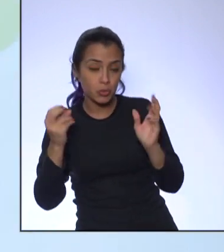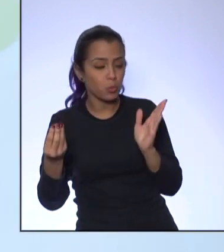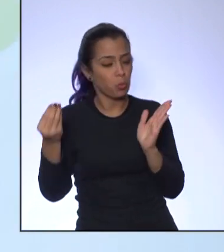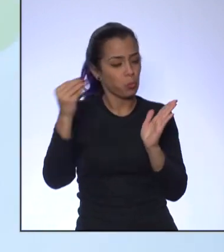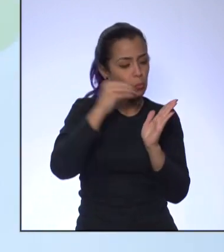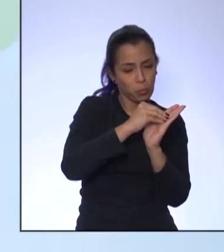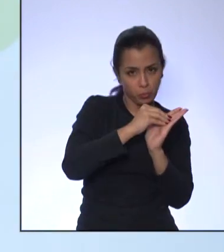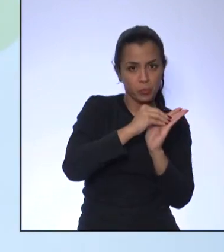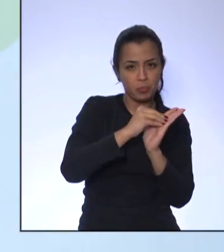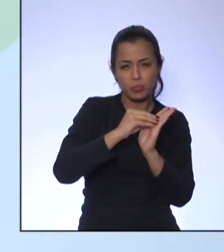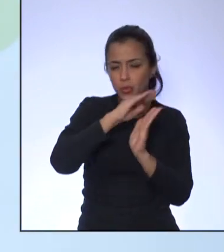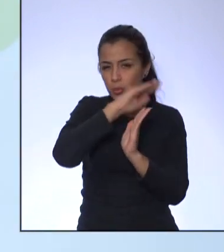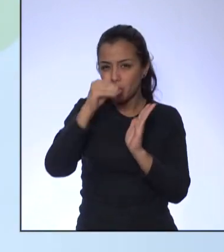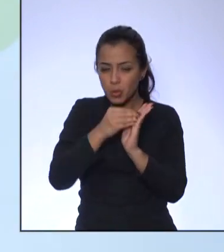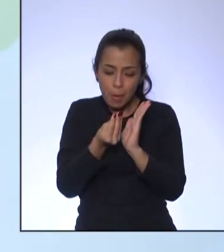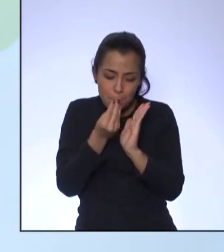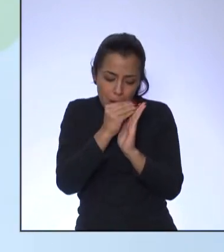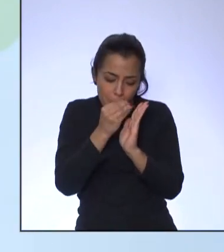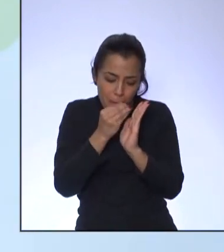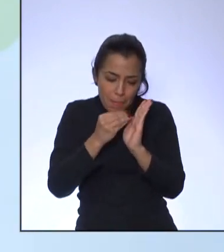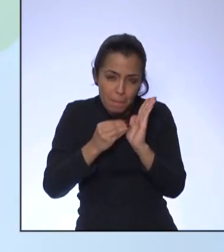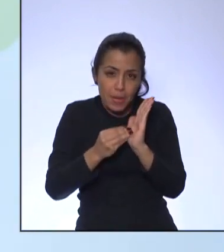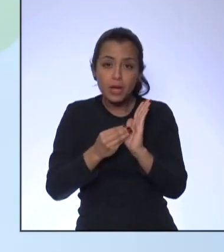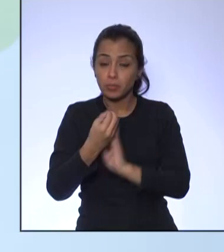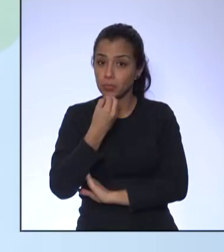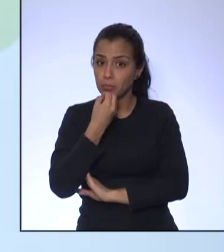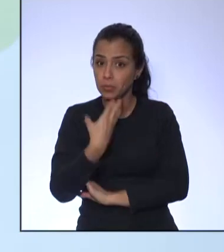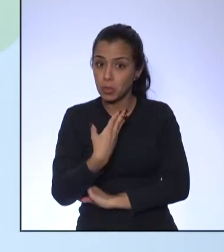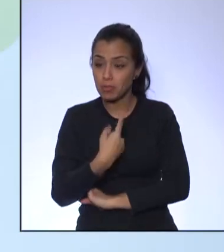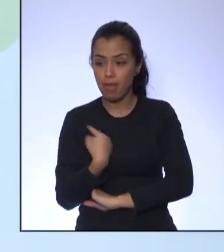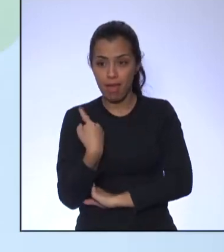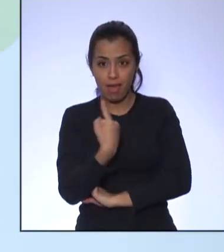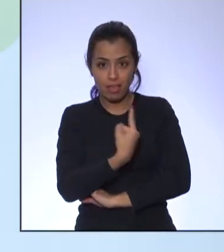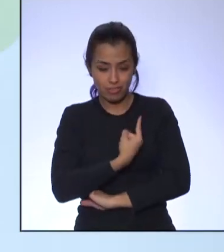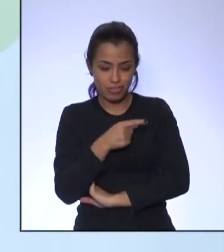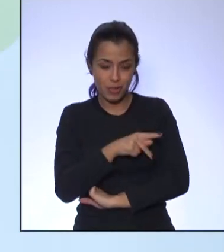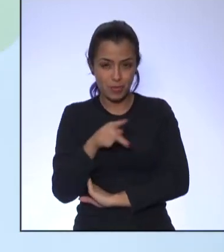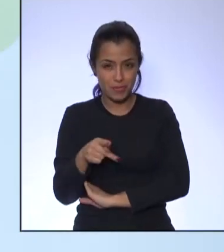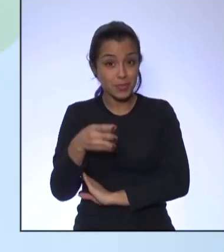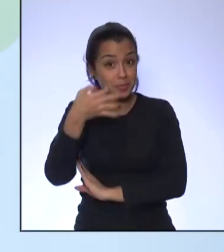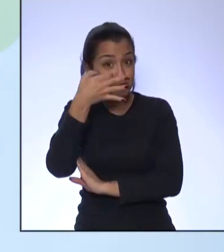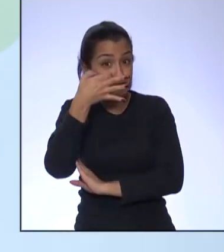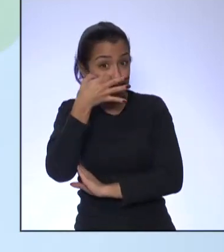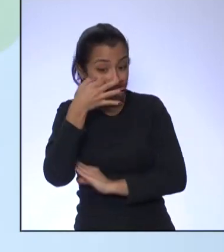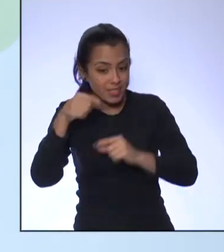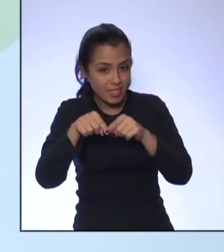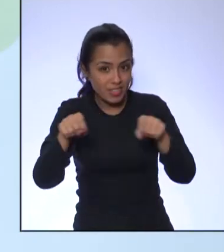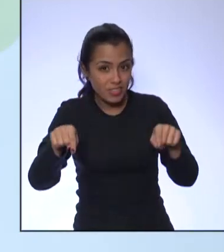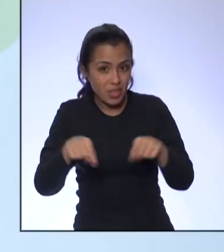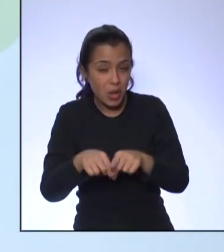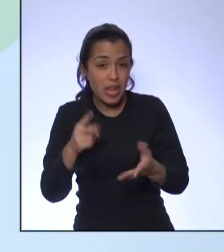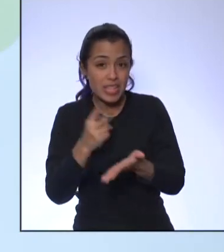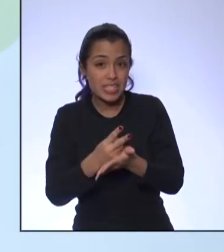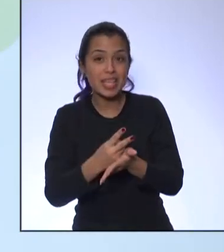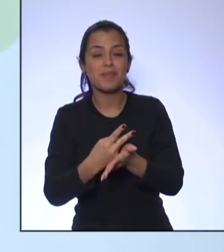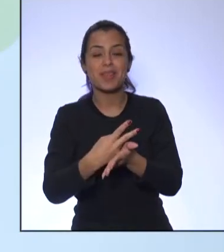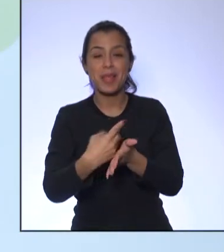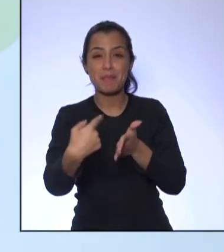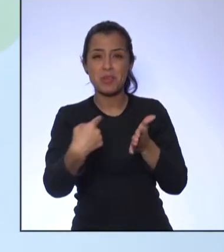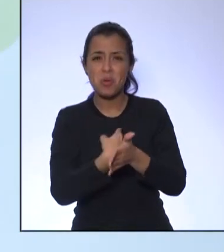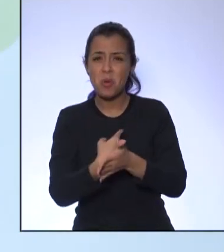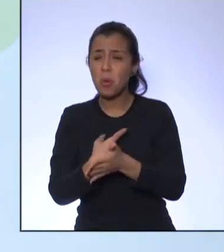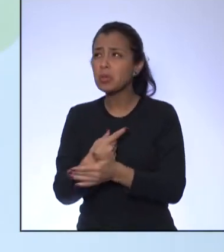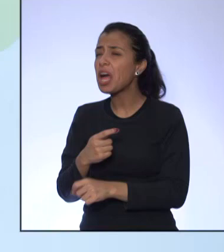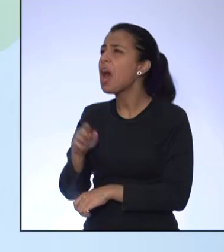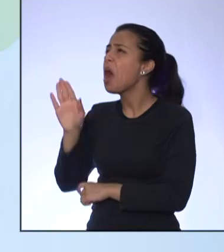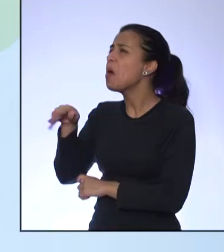foi visto nesse momento. A gente, em sala de aula, nós, professores em sala de aula, a gente sempre escuta os alunos. Professor, é para copiar? Quando